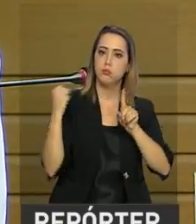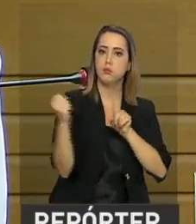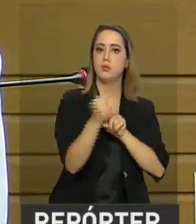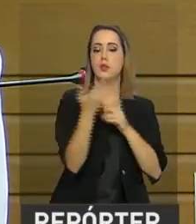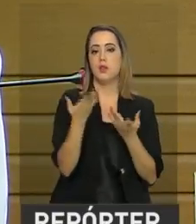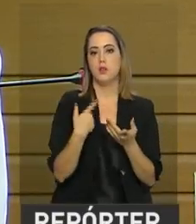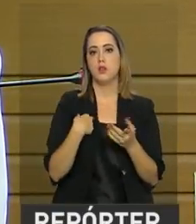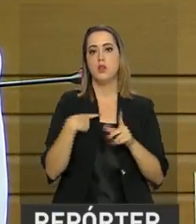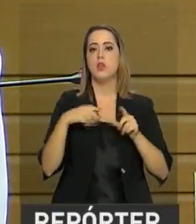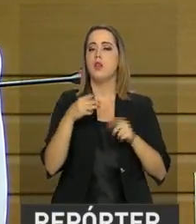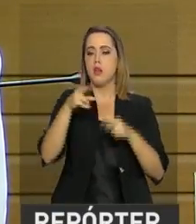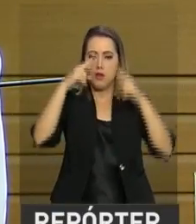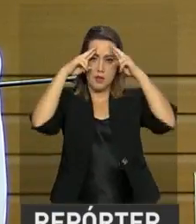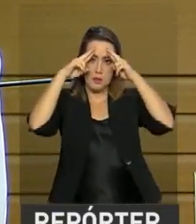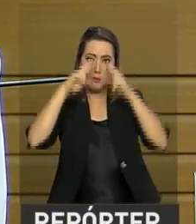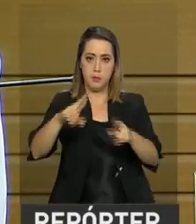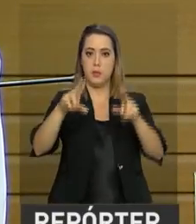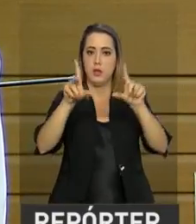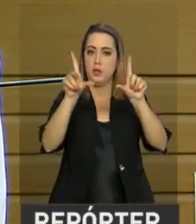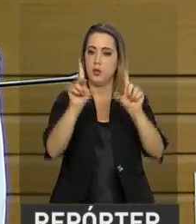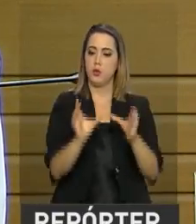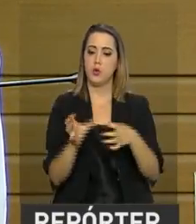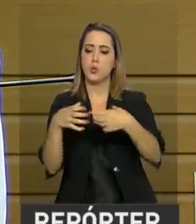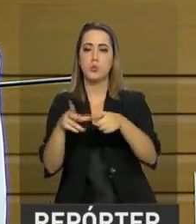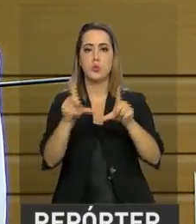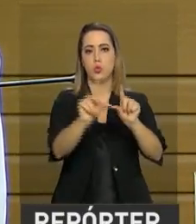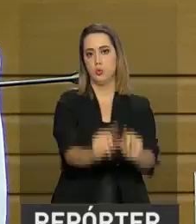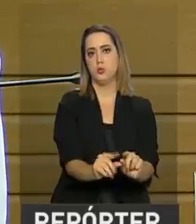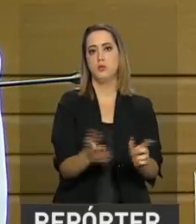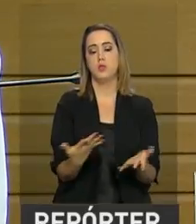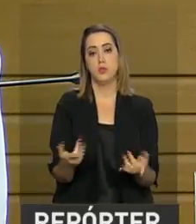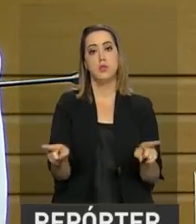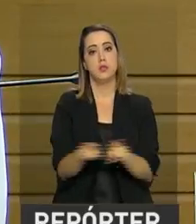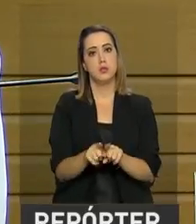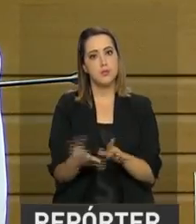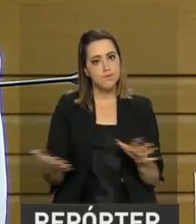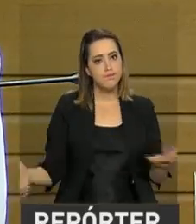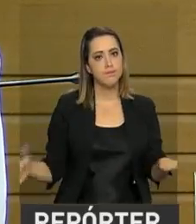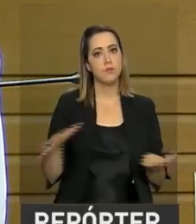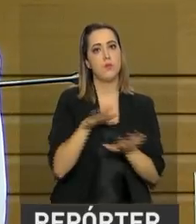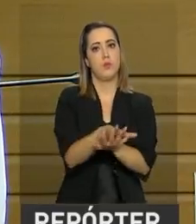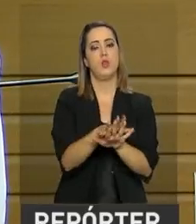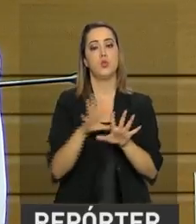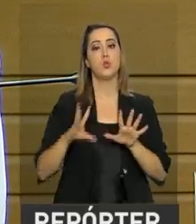minorias e, evidentemente, de integração efetiva de toda a sociedade.